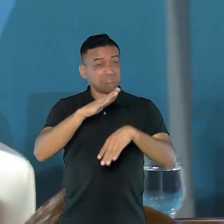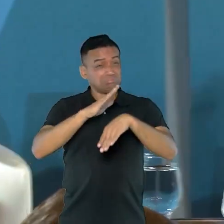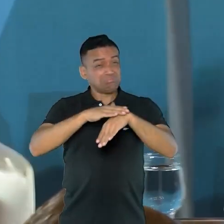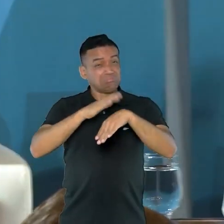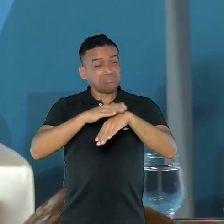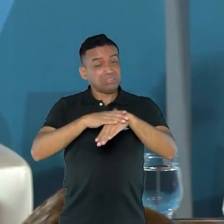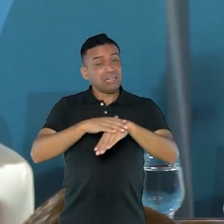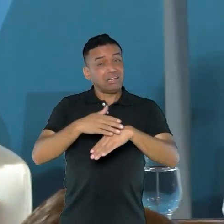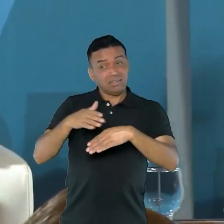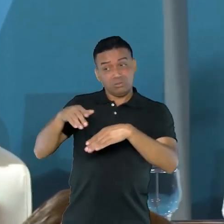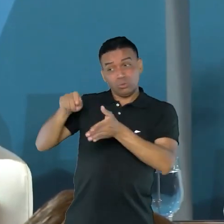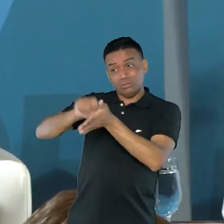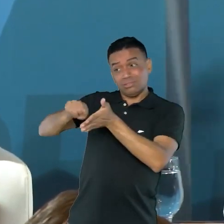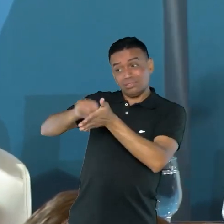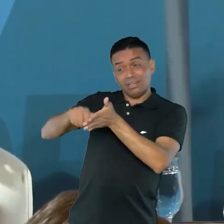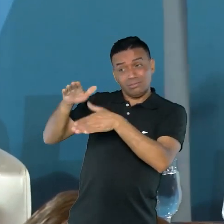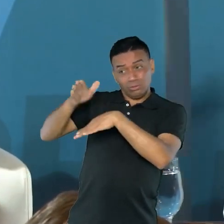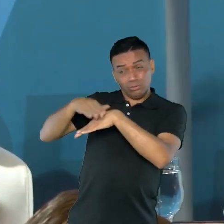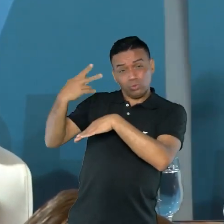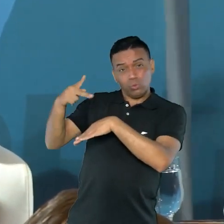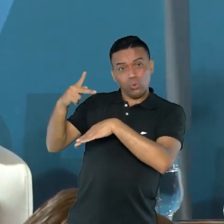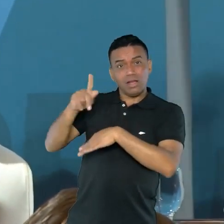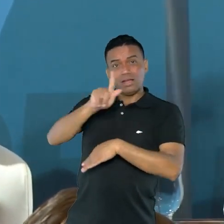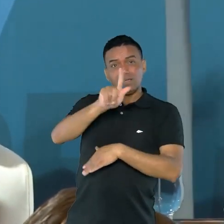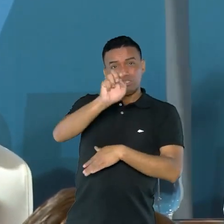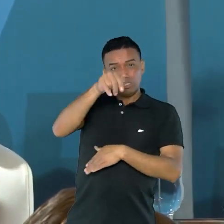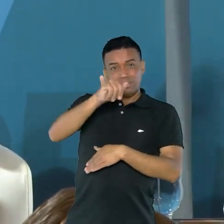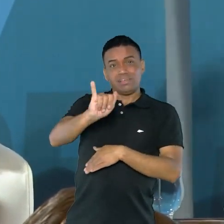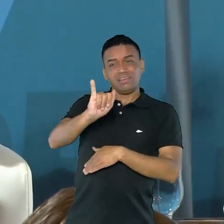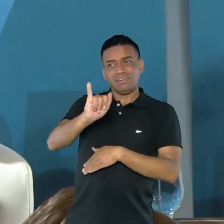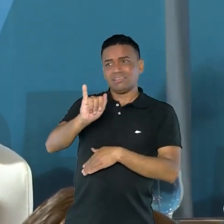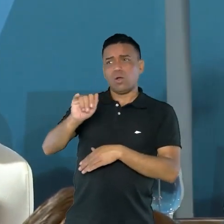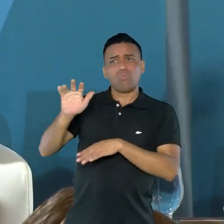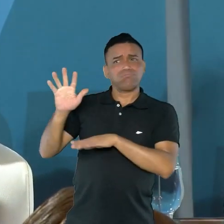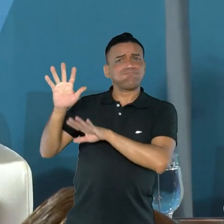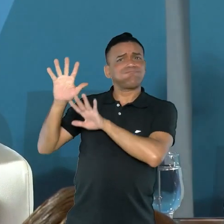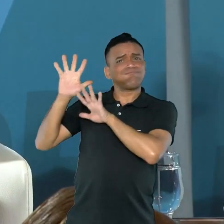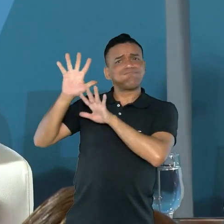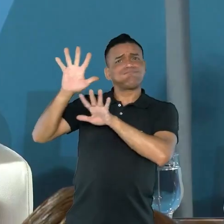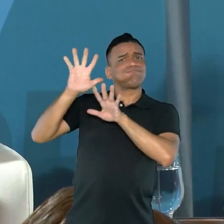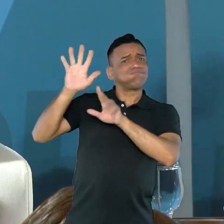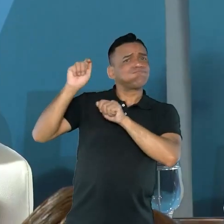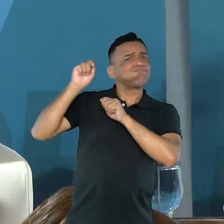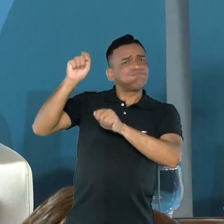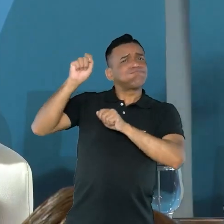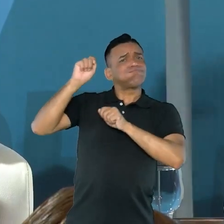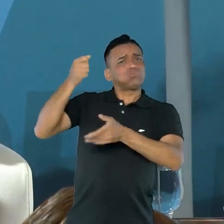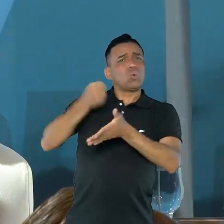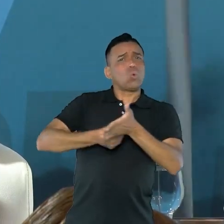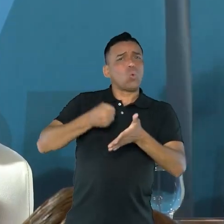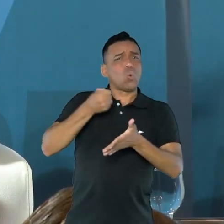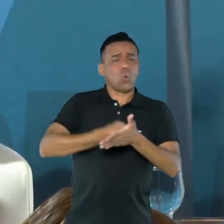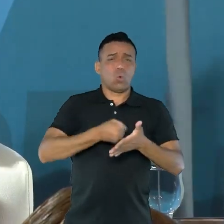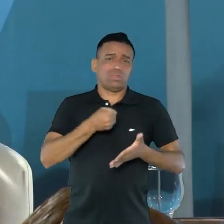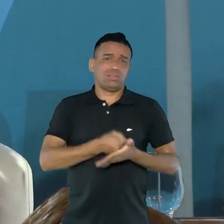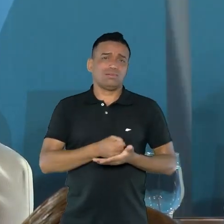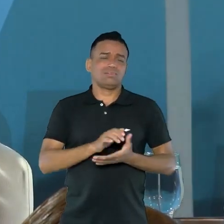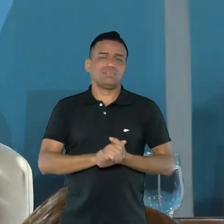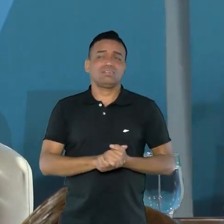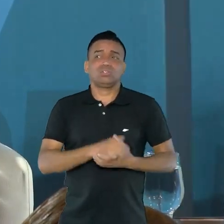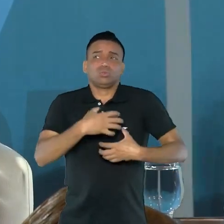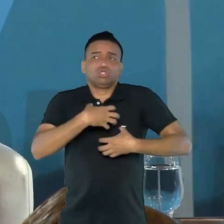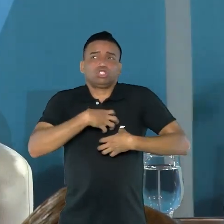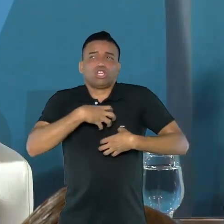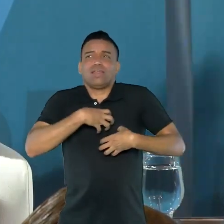na Geni é o ativismo de afeto que ela traz numa narrativa